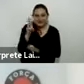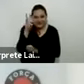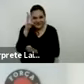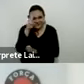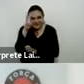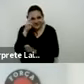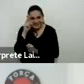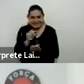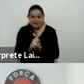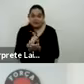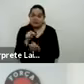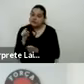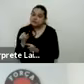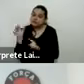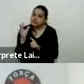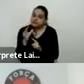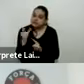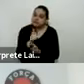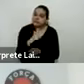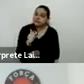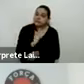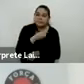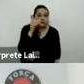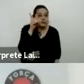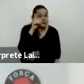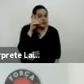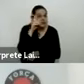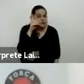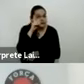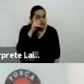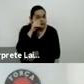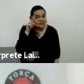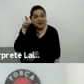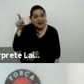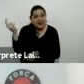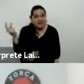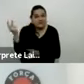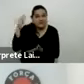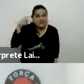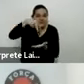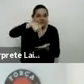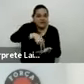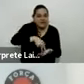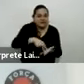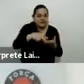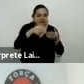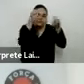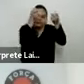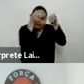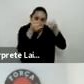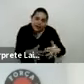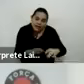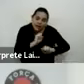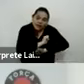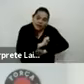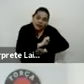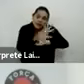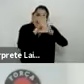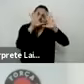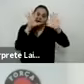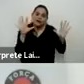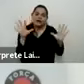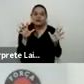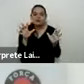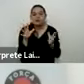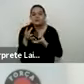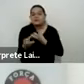nosso dia a dia, e o Marcos, como sempre, ele vem aqui colocar uma lupa explicar para a gente de que forma,